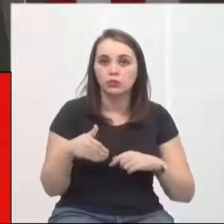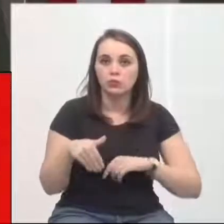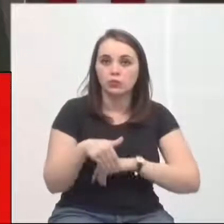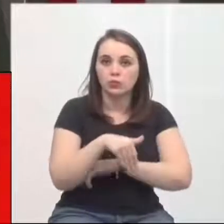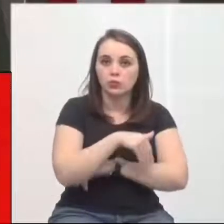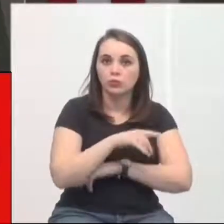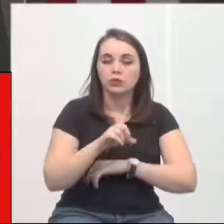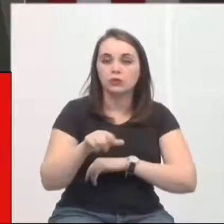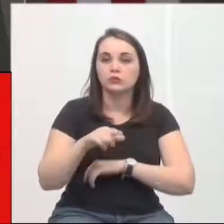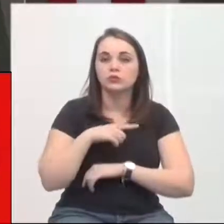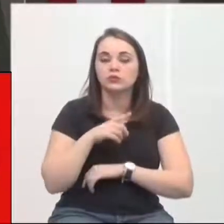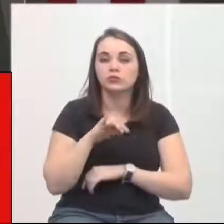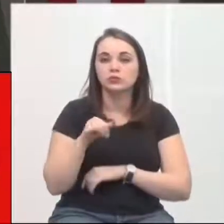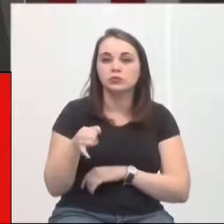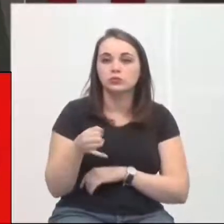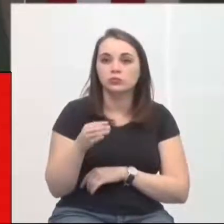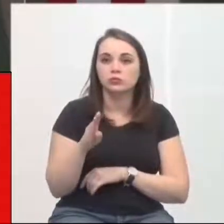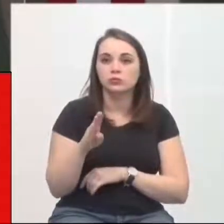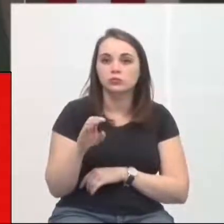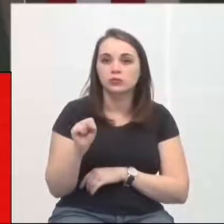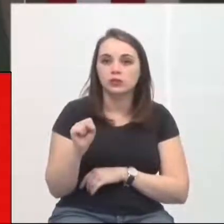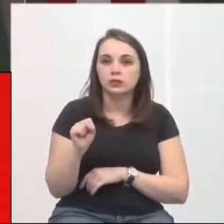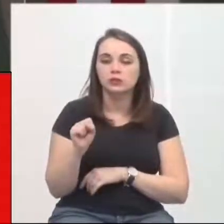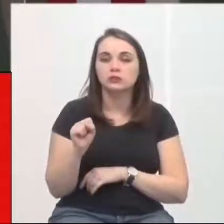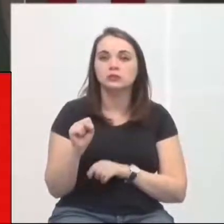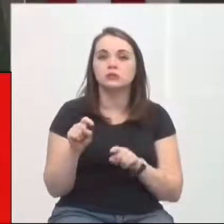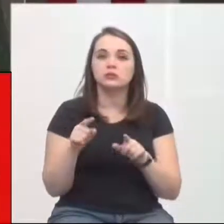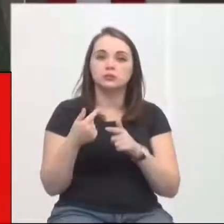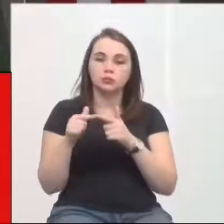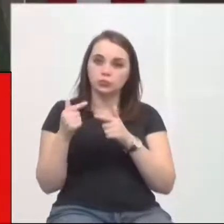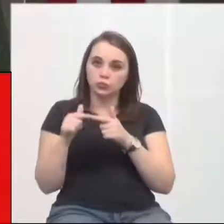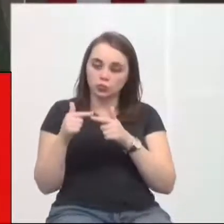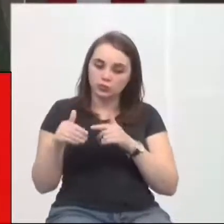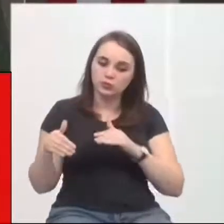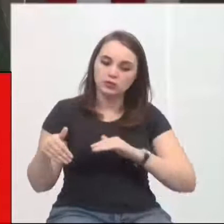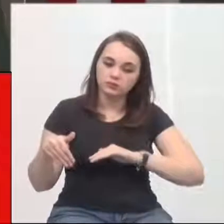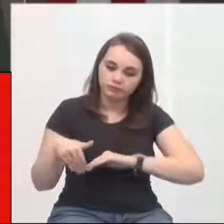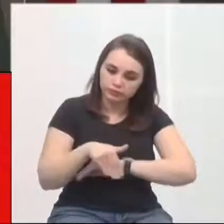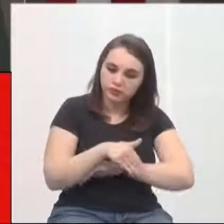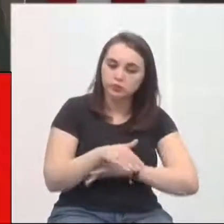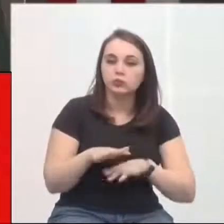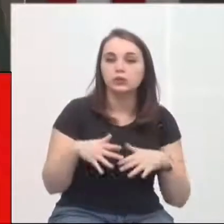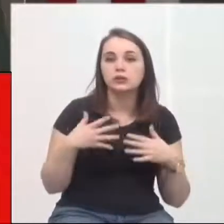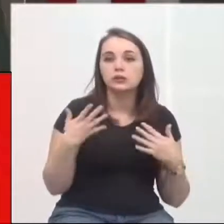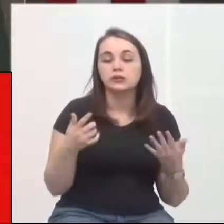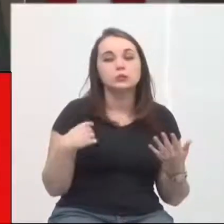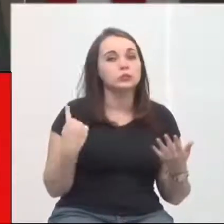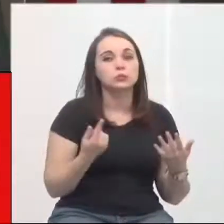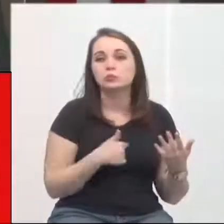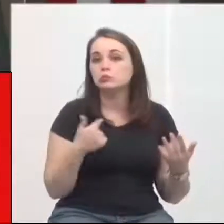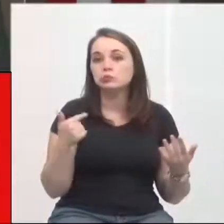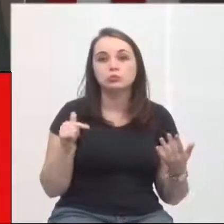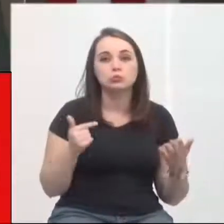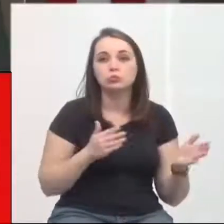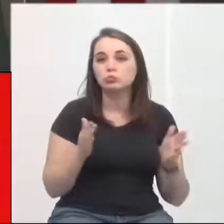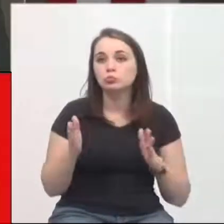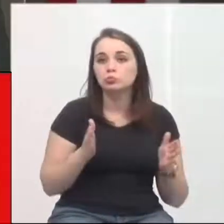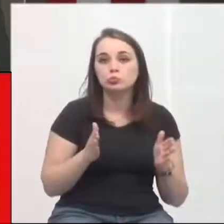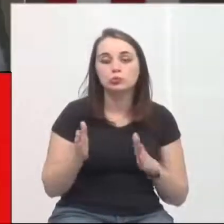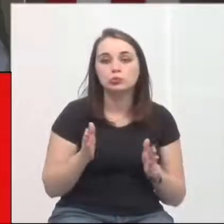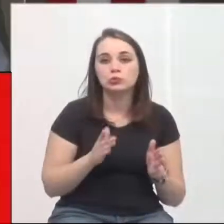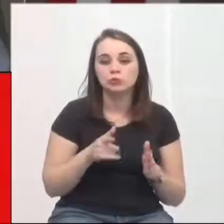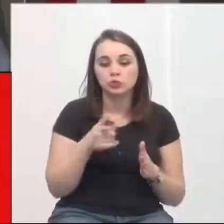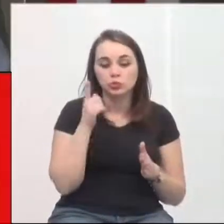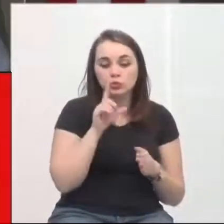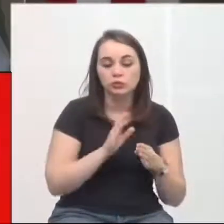uma JBS lá embaixo, que era do Grupo Helene também, que trancou algumas ruas. Então, nós não temos muito acesso para te entrar no